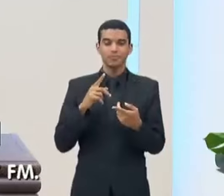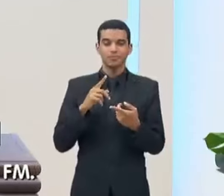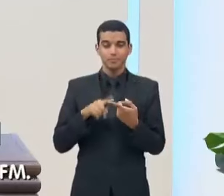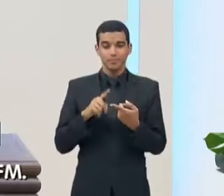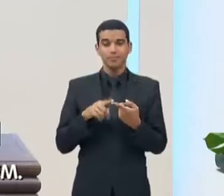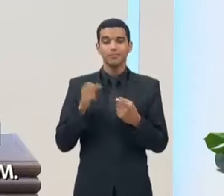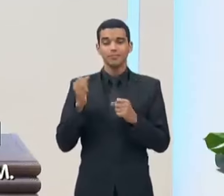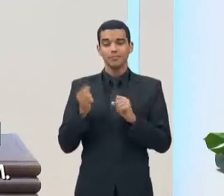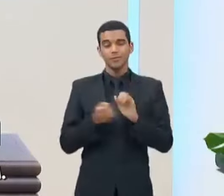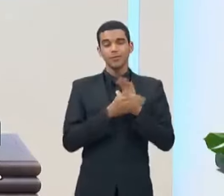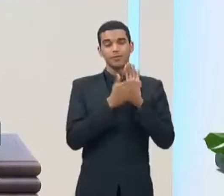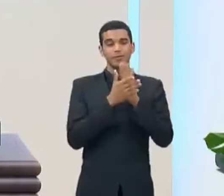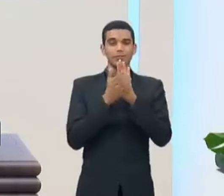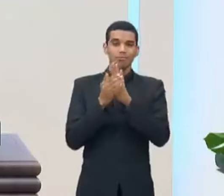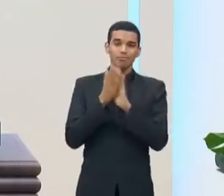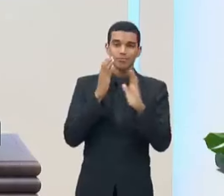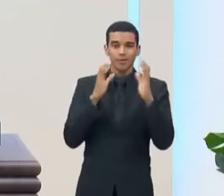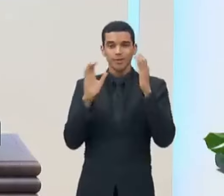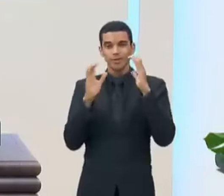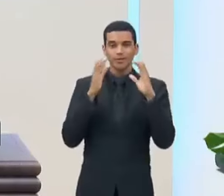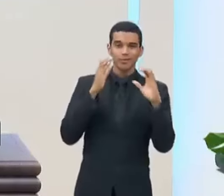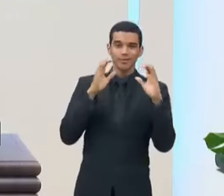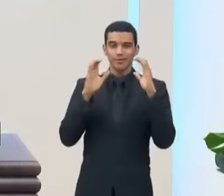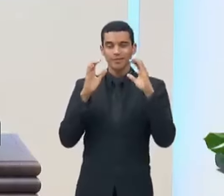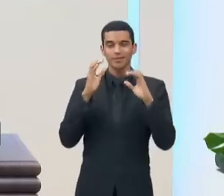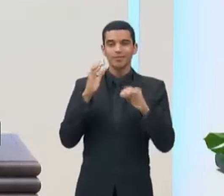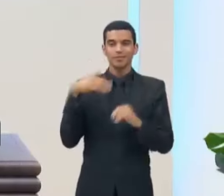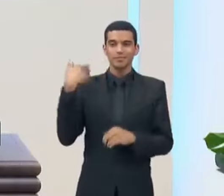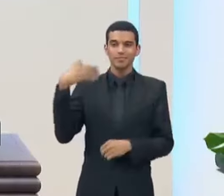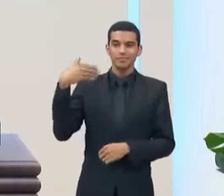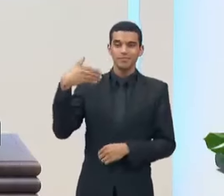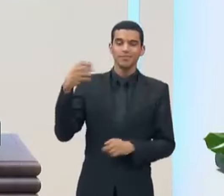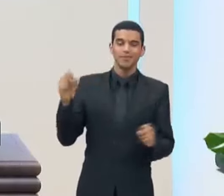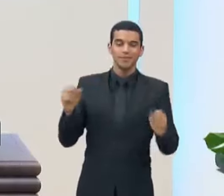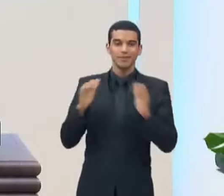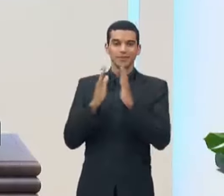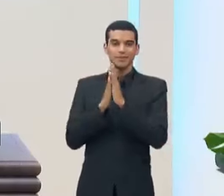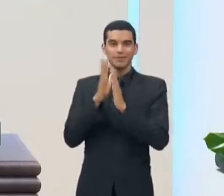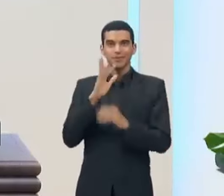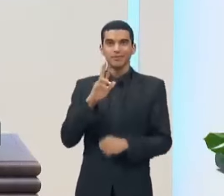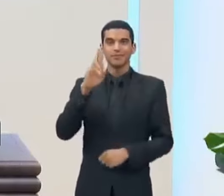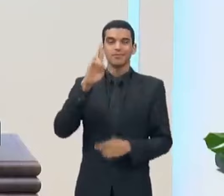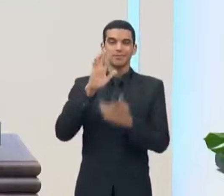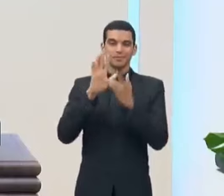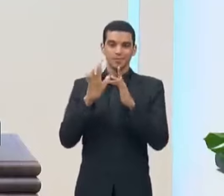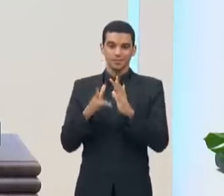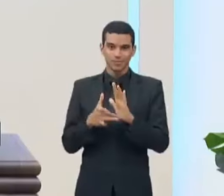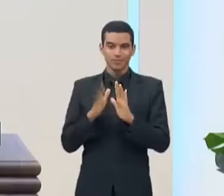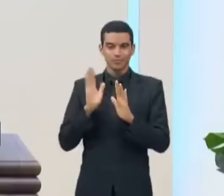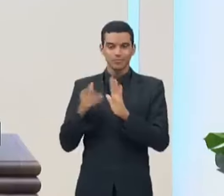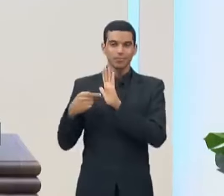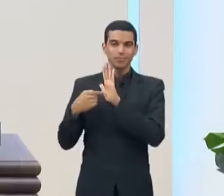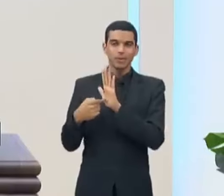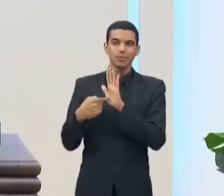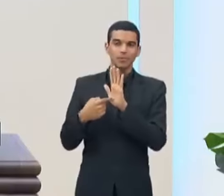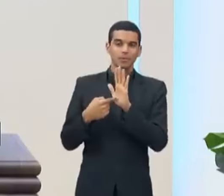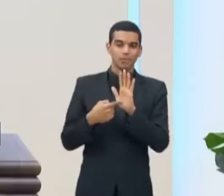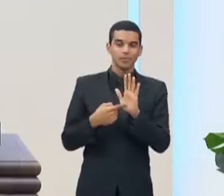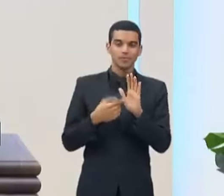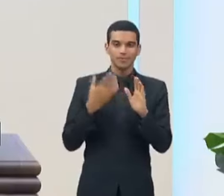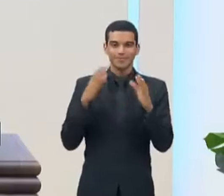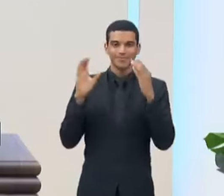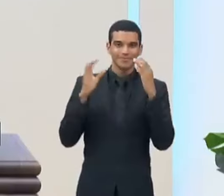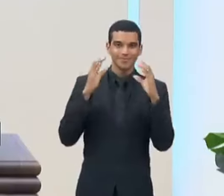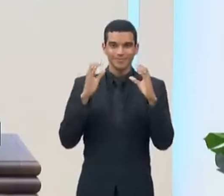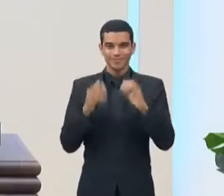pelos louvores que aqui os servos do Senhor, adorando a Jesus, puderam apresentar os